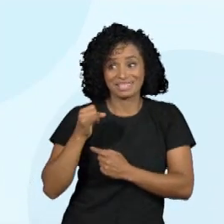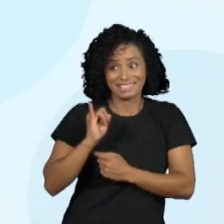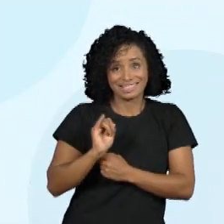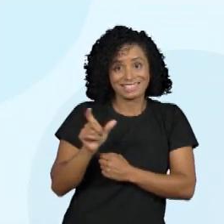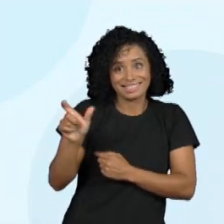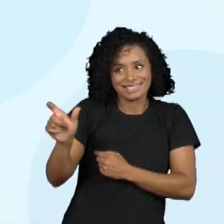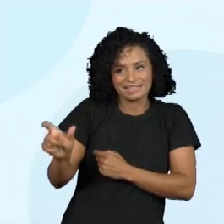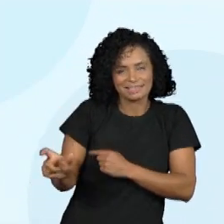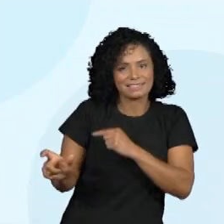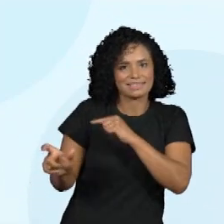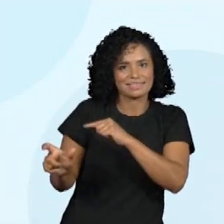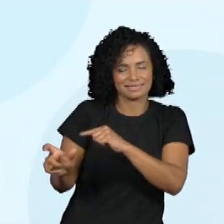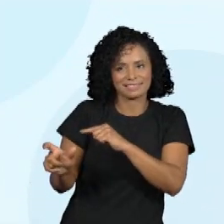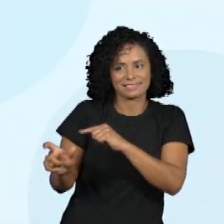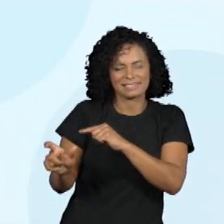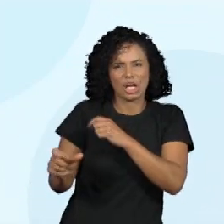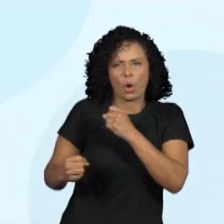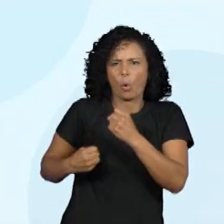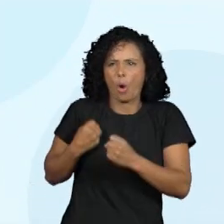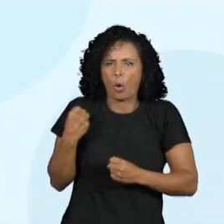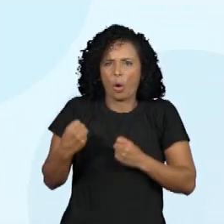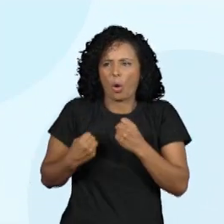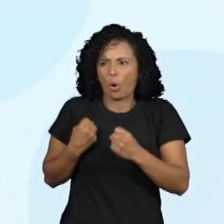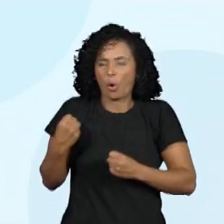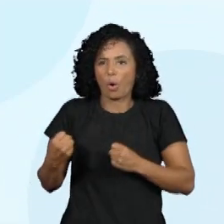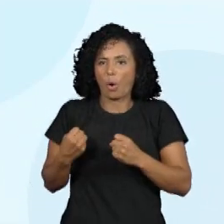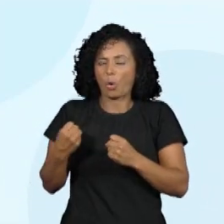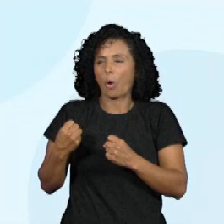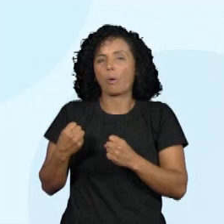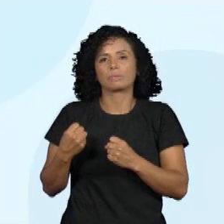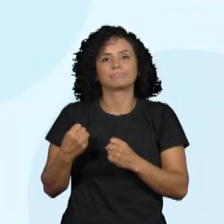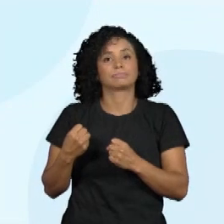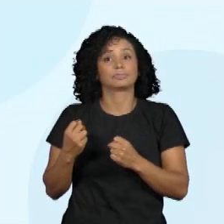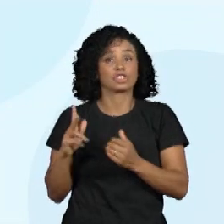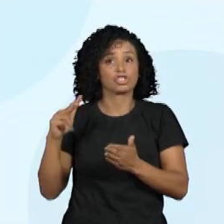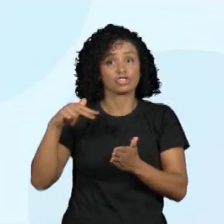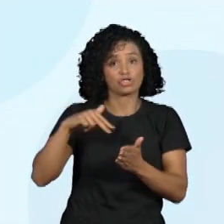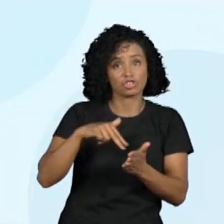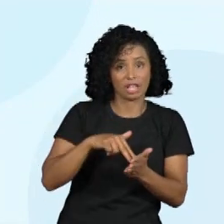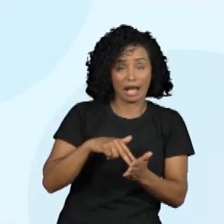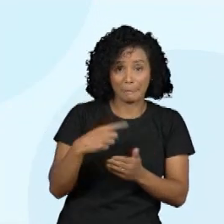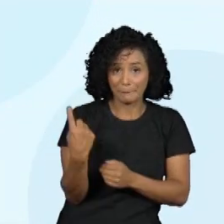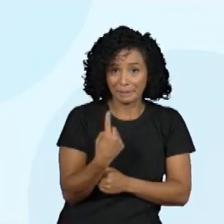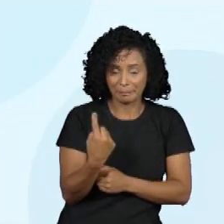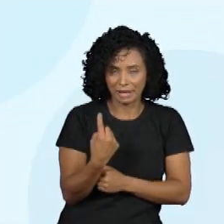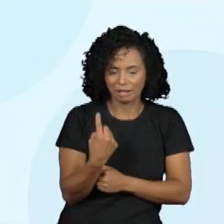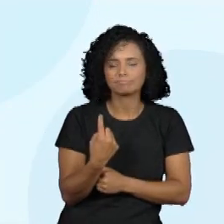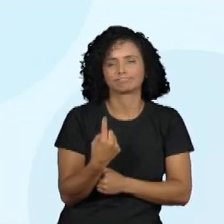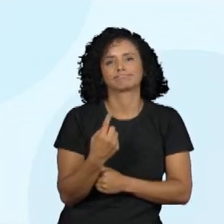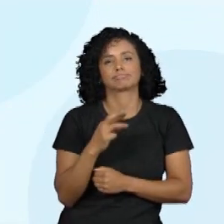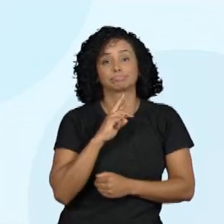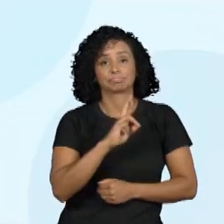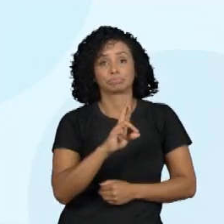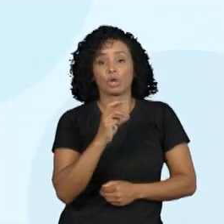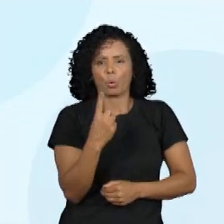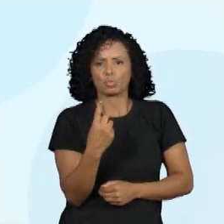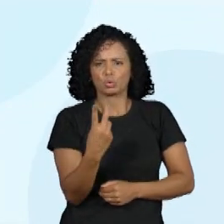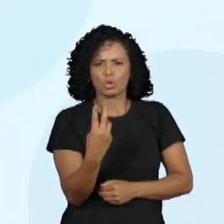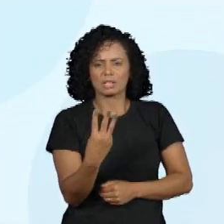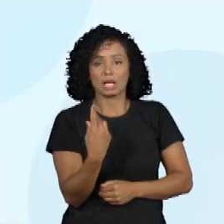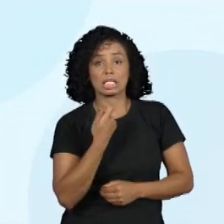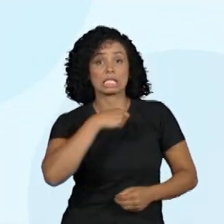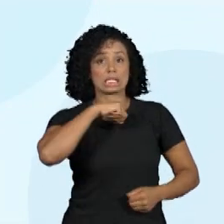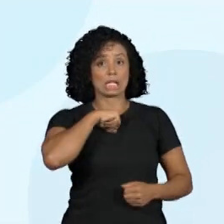encontrado chegar primeiro, diz 1, 2, 3 e o seu nome. O primeiro a ser encontrado pelo